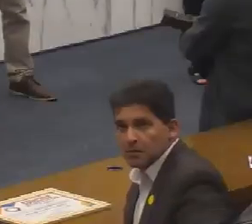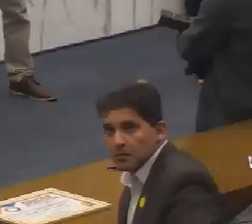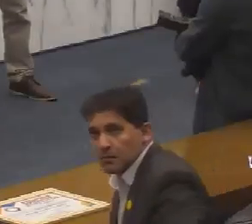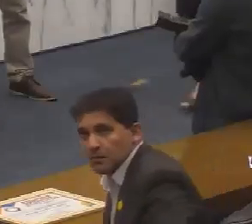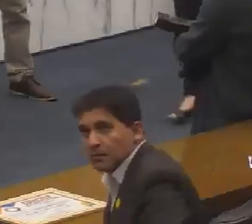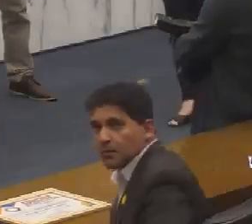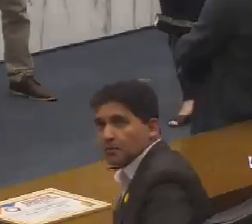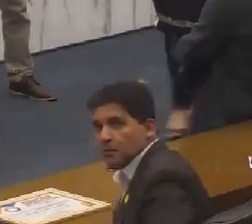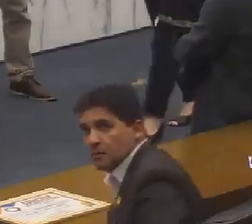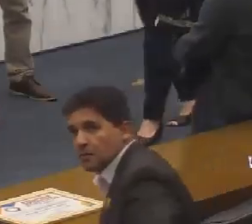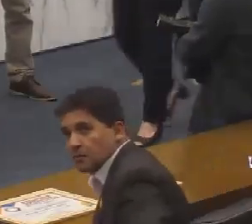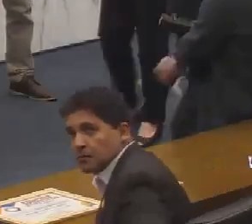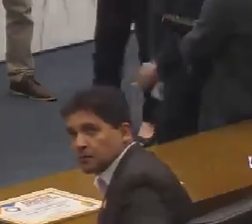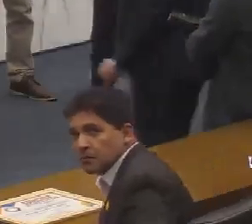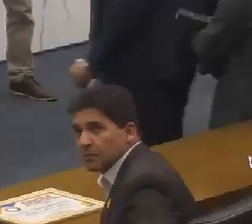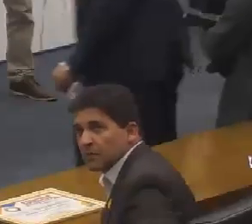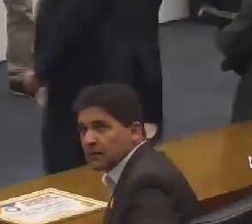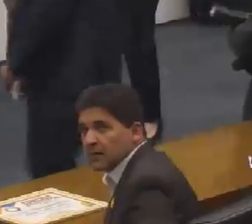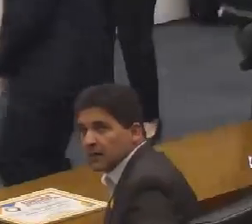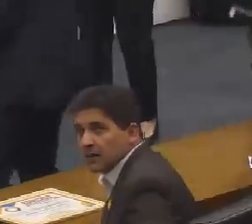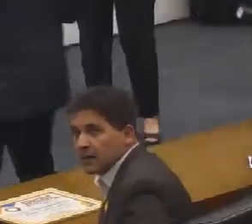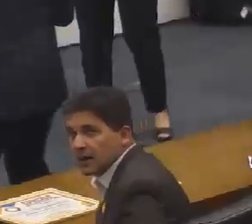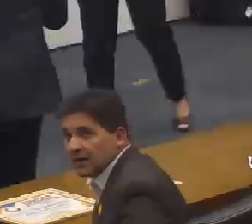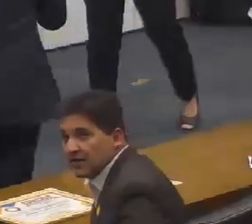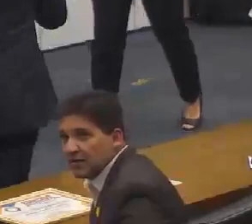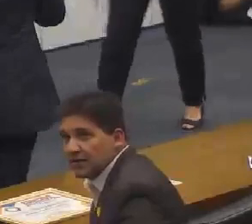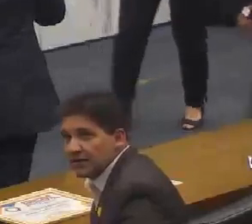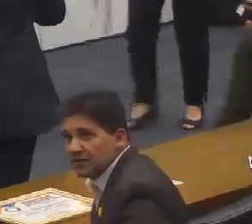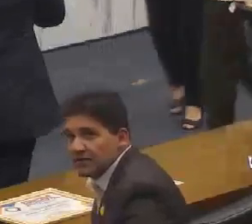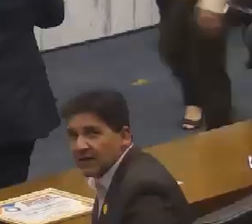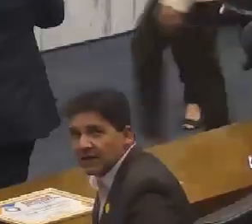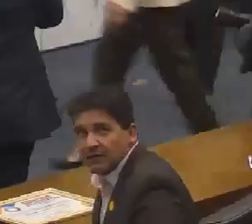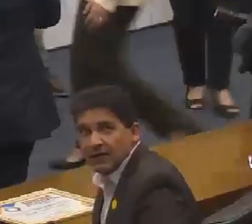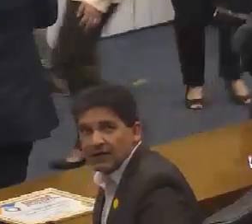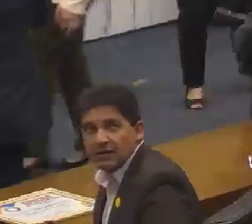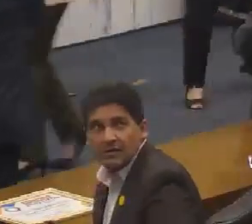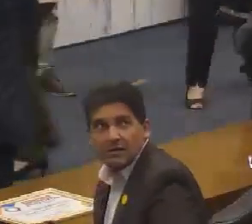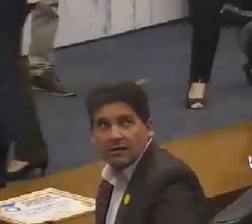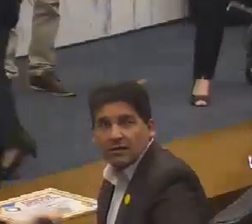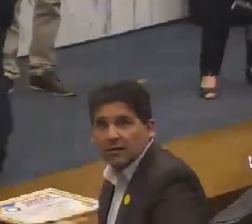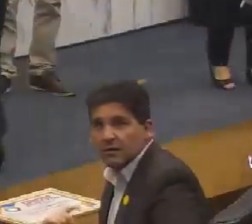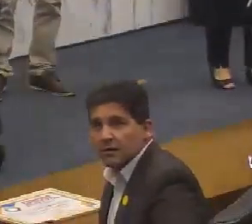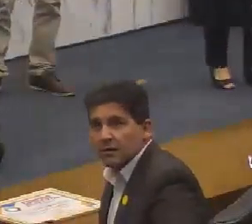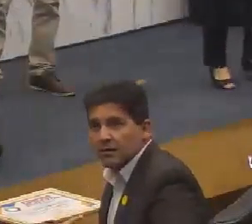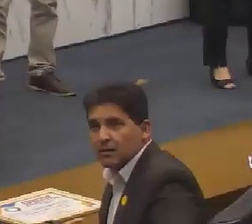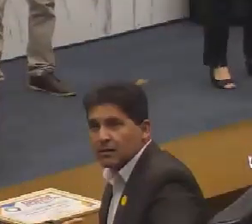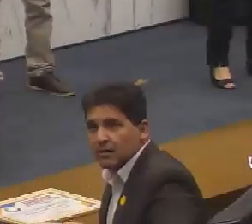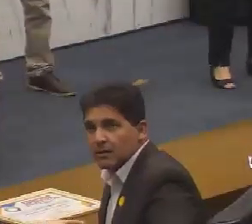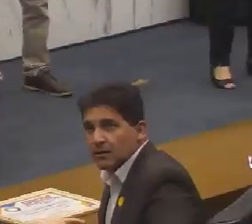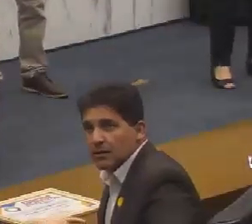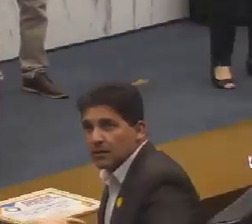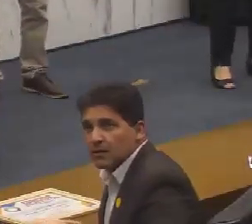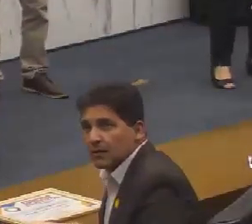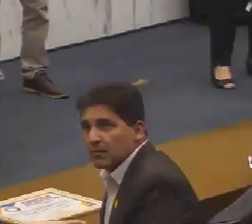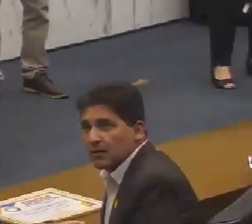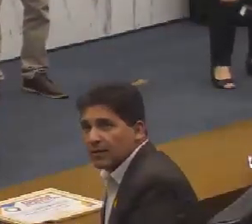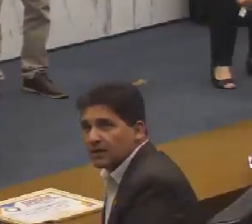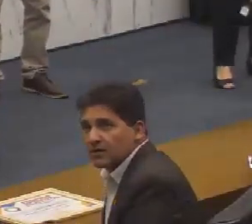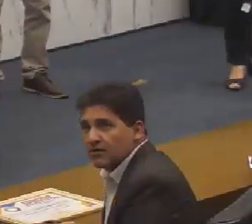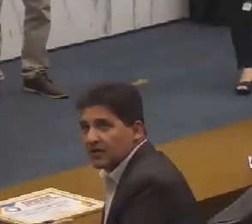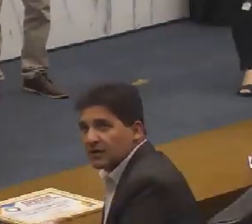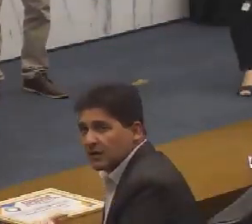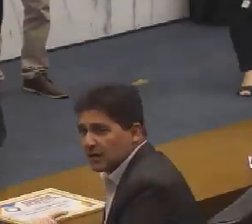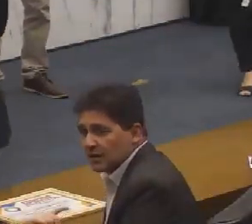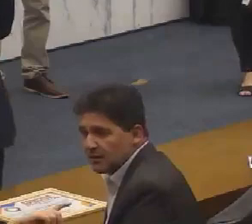si. É sobre saber que em algum lugar alguém zela por ti. É sobre